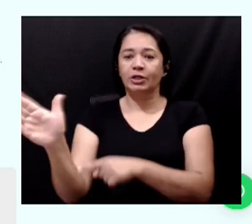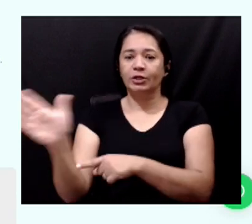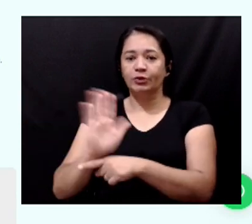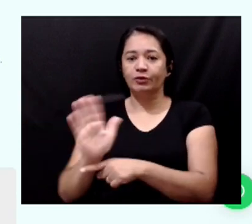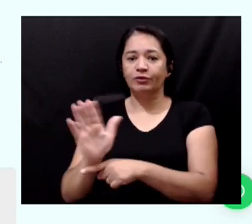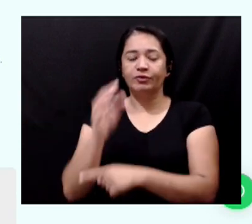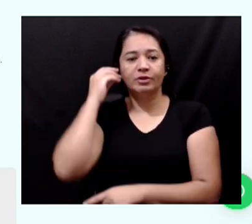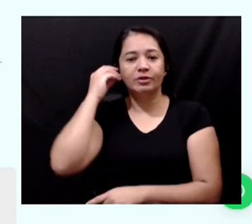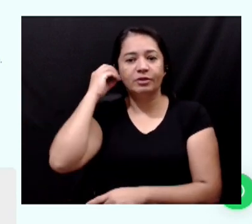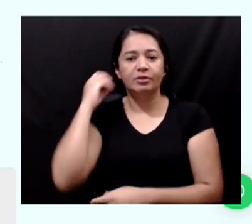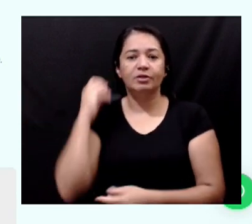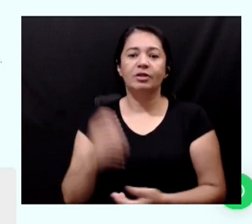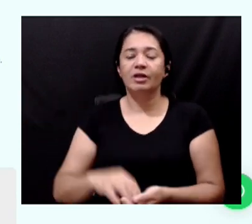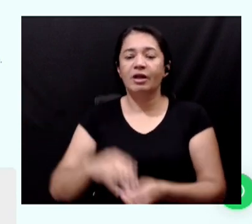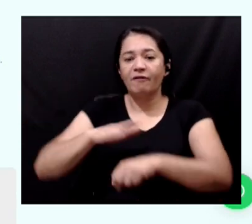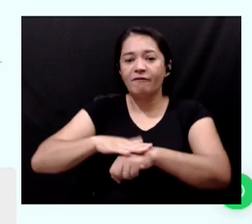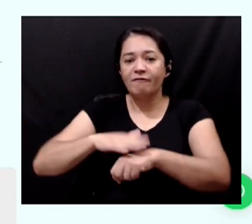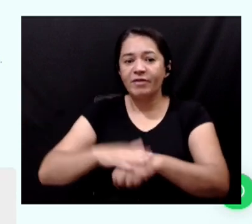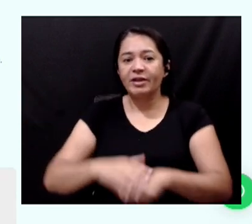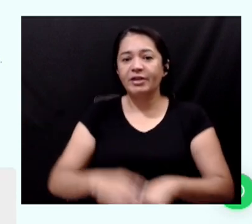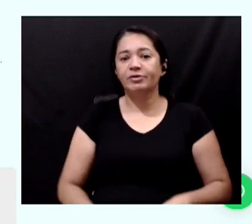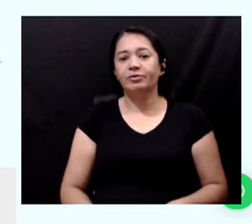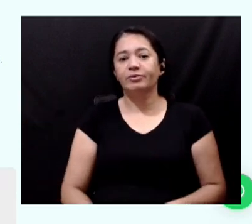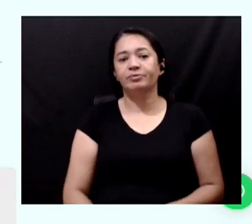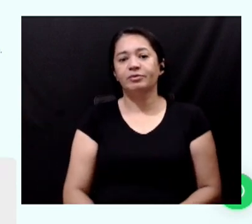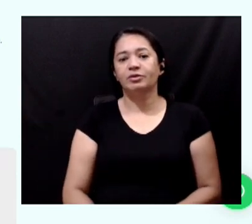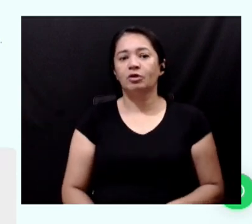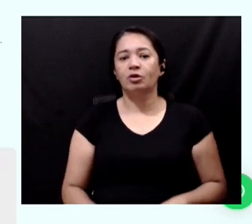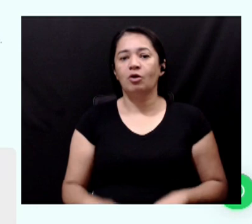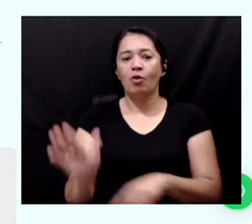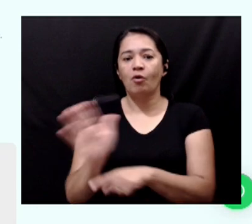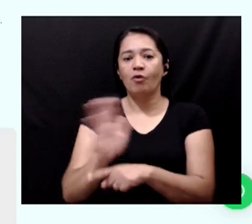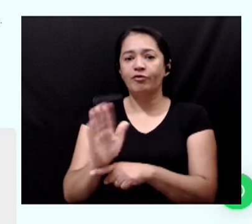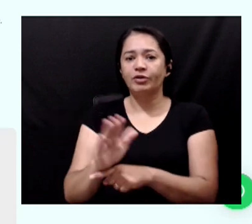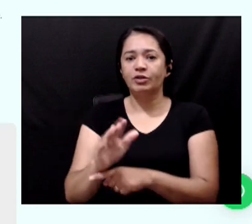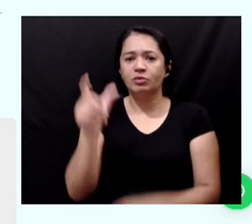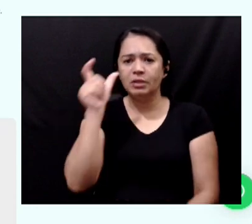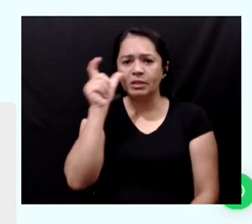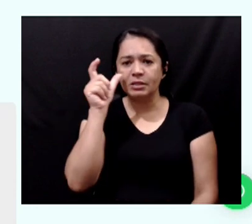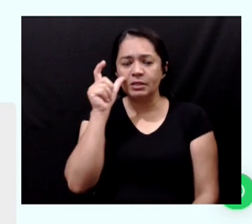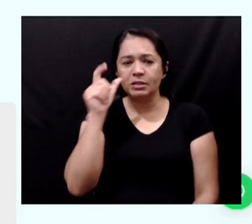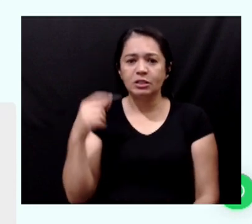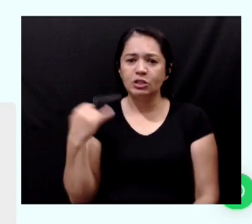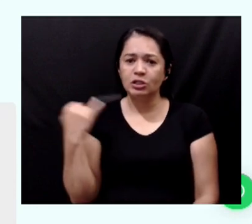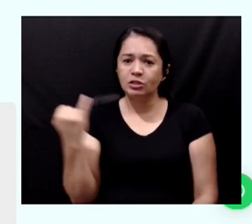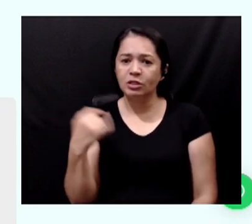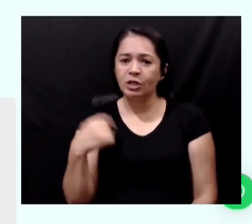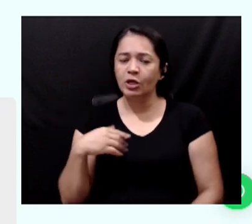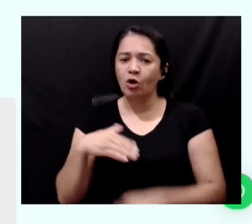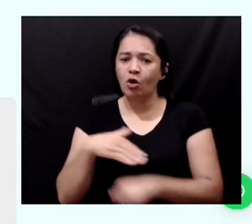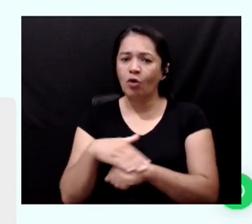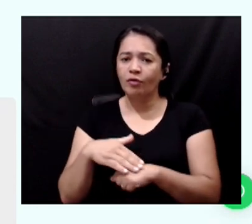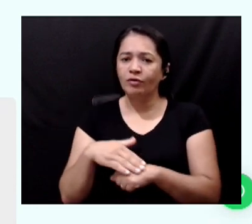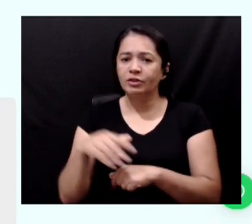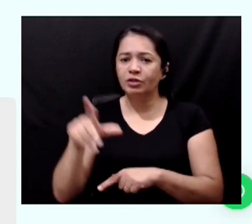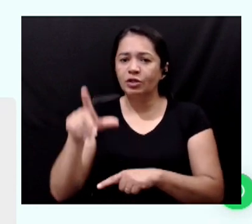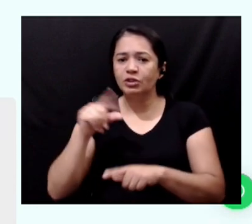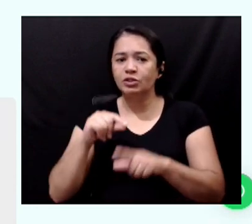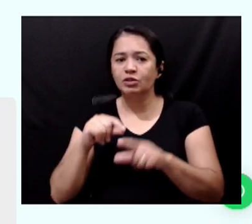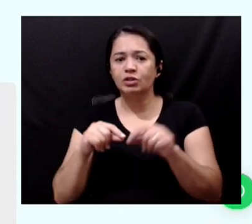de Me Cuida, um vídeo muito interessante que, conversando com a produção, nós optamos em exibir para os